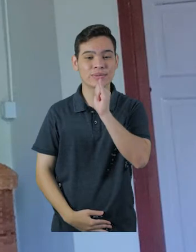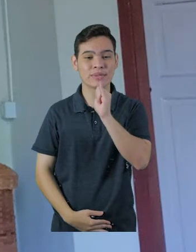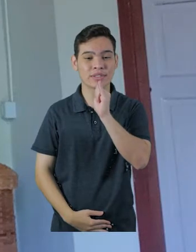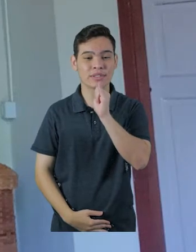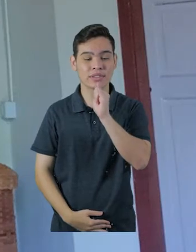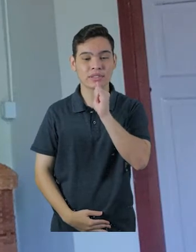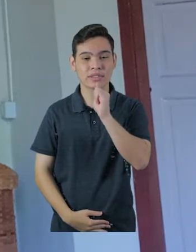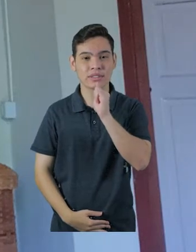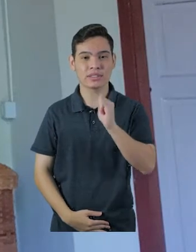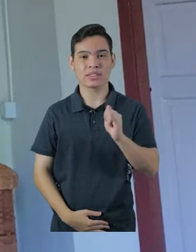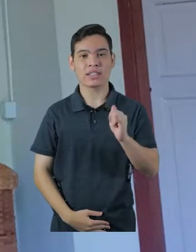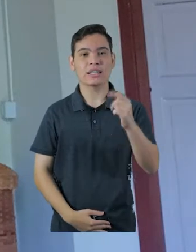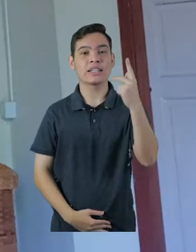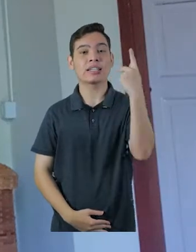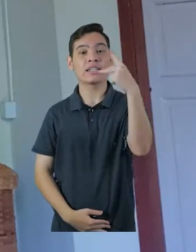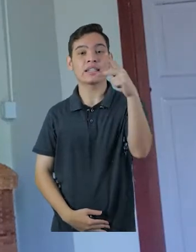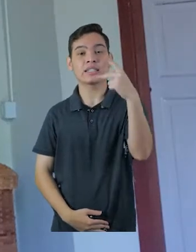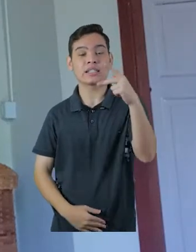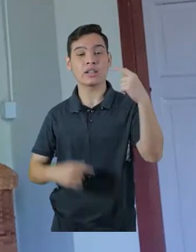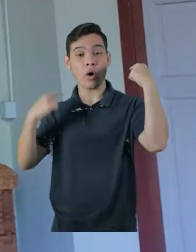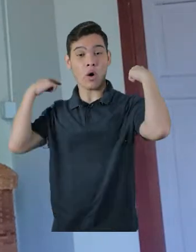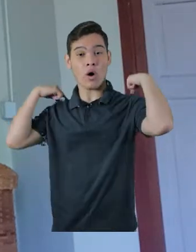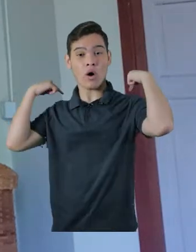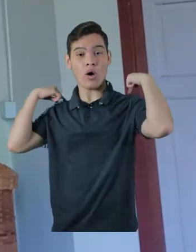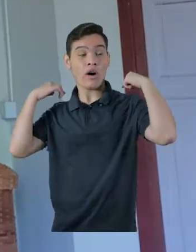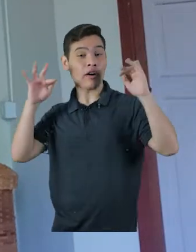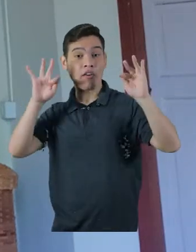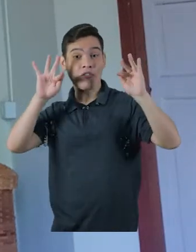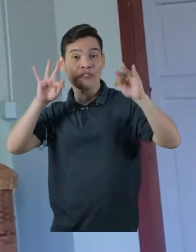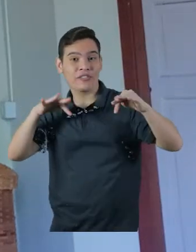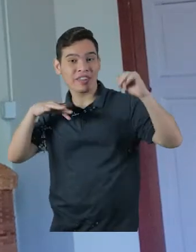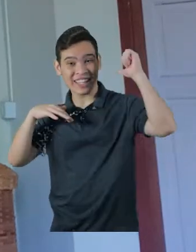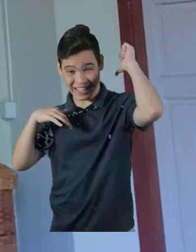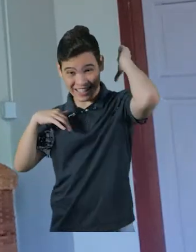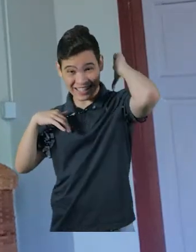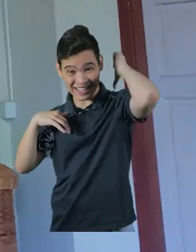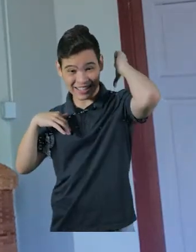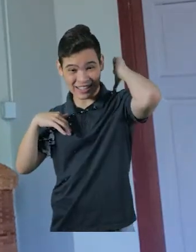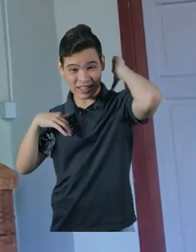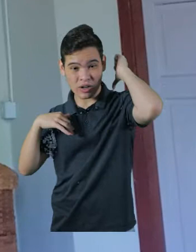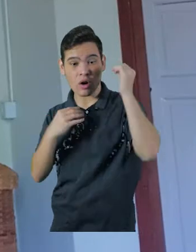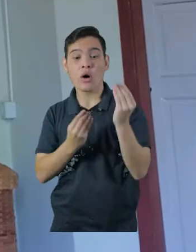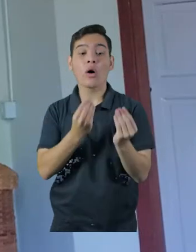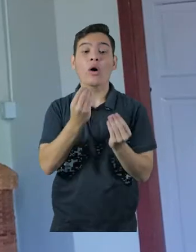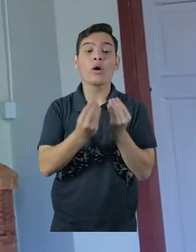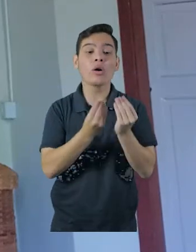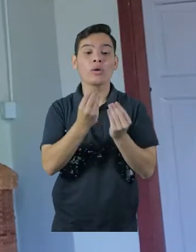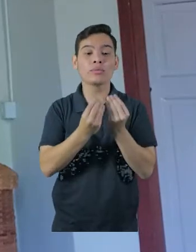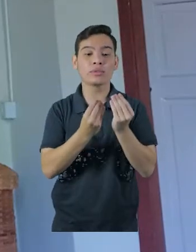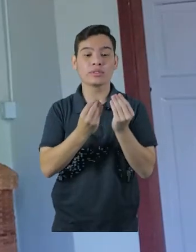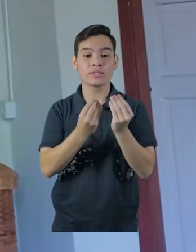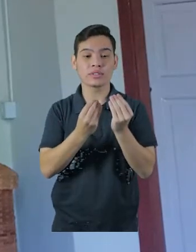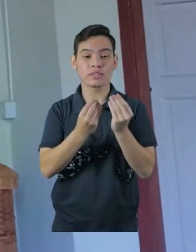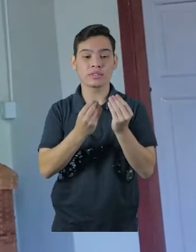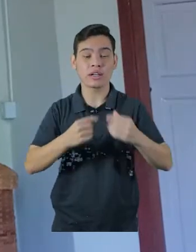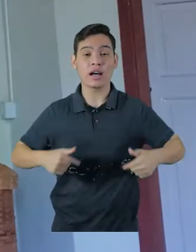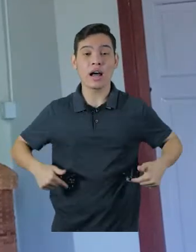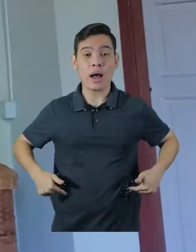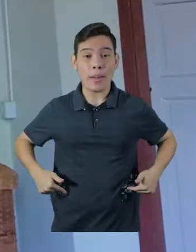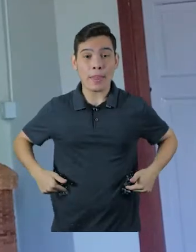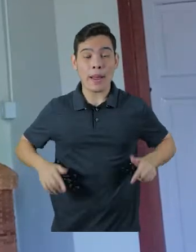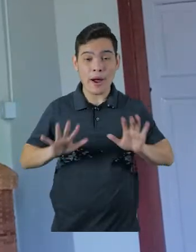o cóccix, e imaginando uma cauda. Então, o cóccix que vai se direcionar